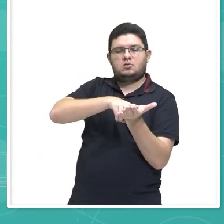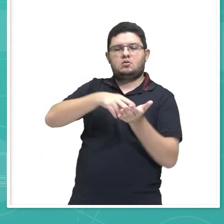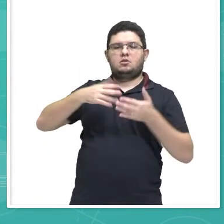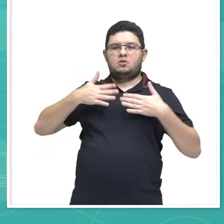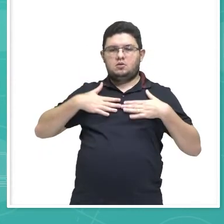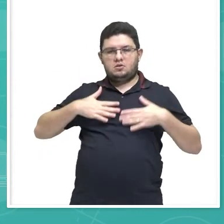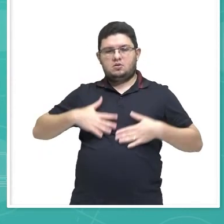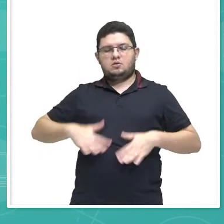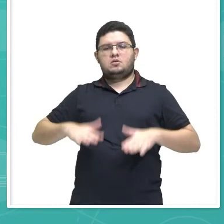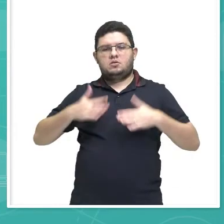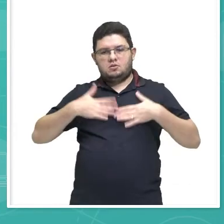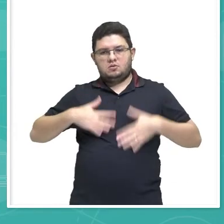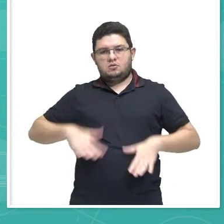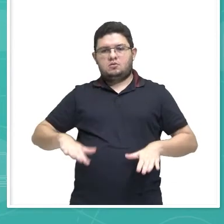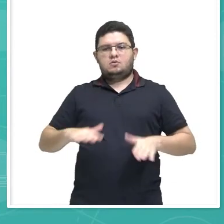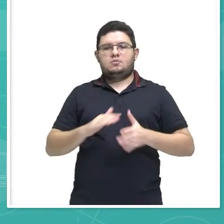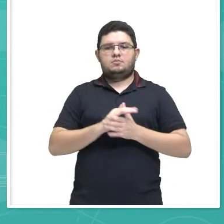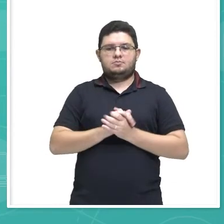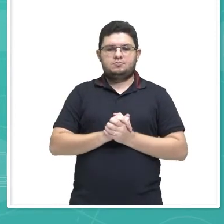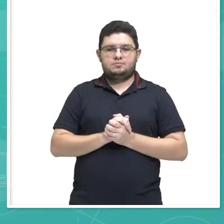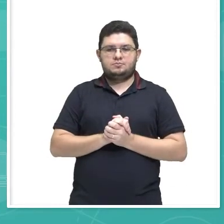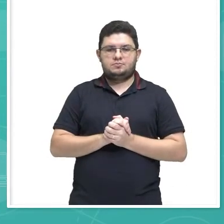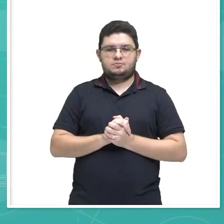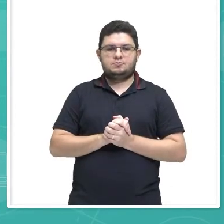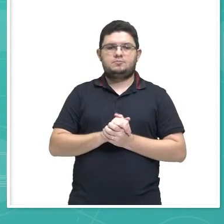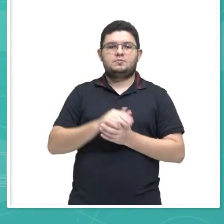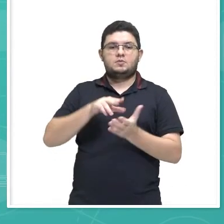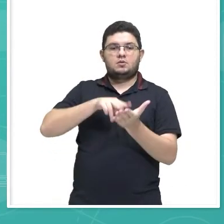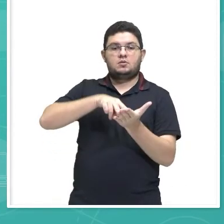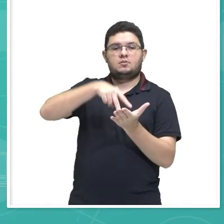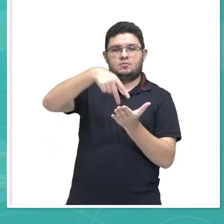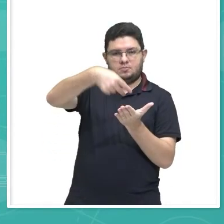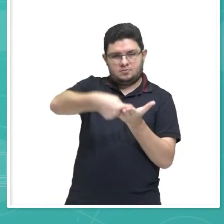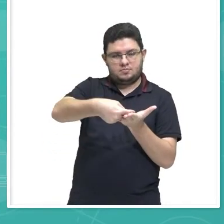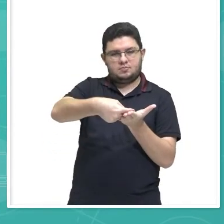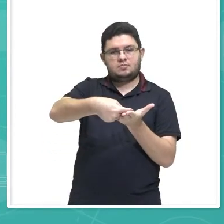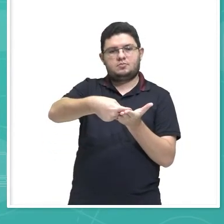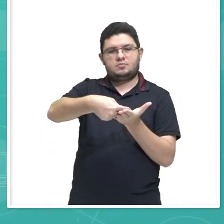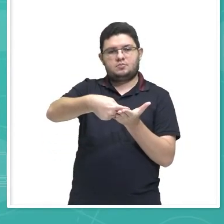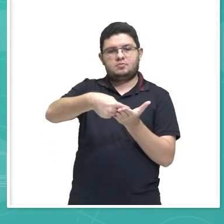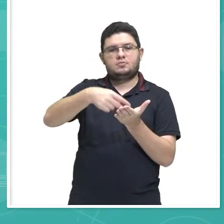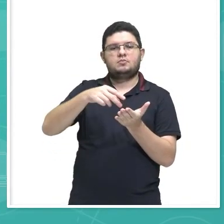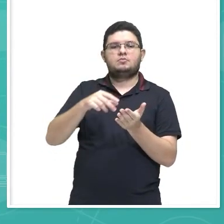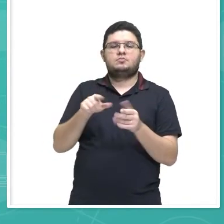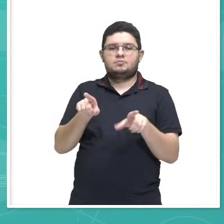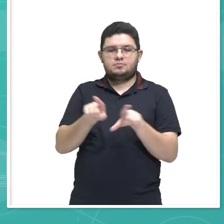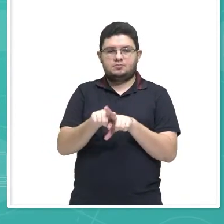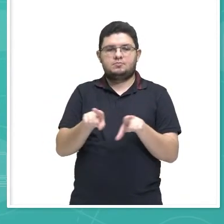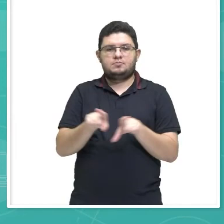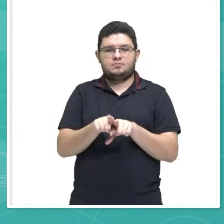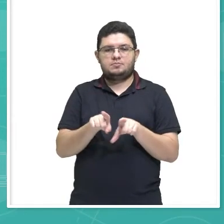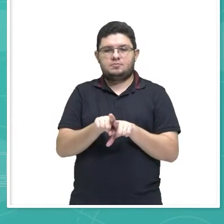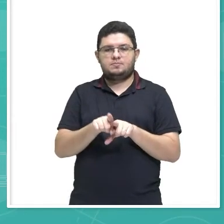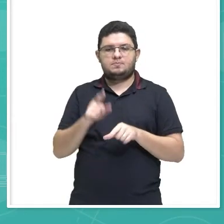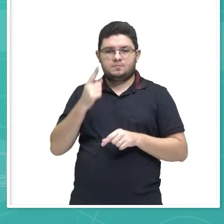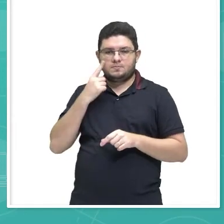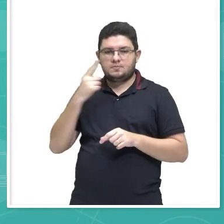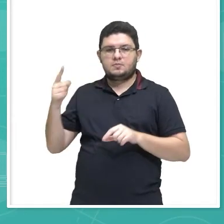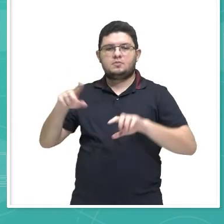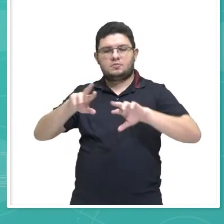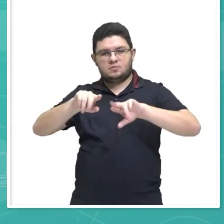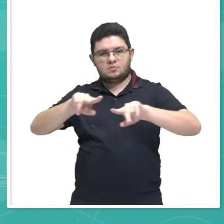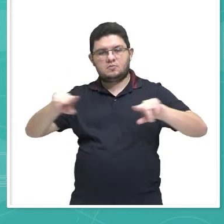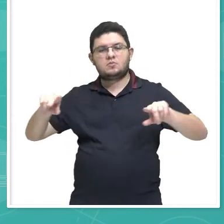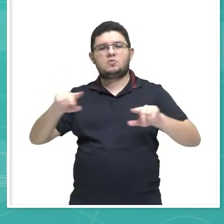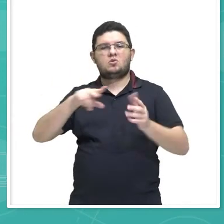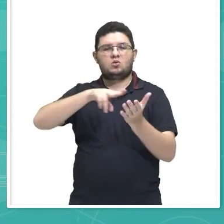possível. Olha lá, um ukemi para frente, onde você também tenta relaxar bastante e descobrir formas que o seu